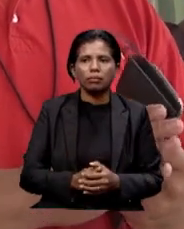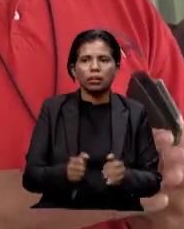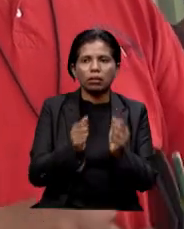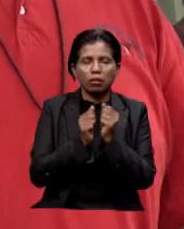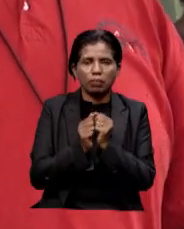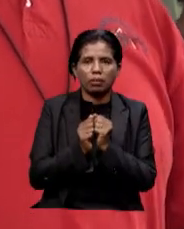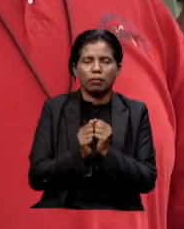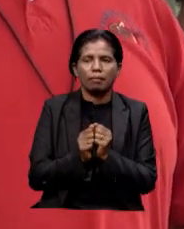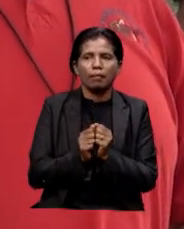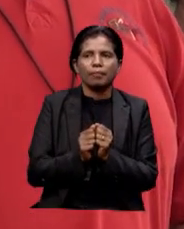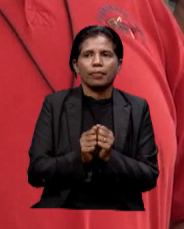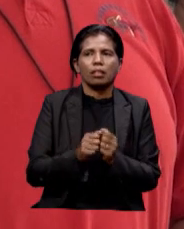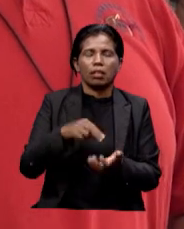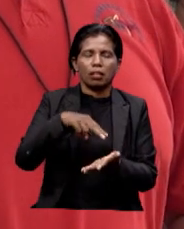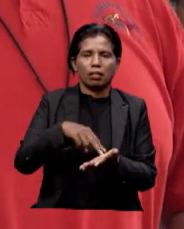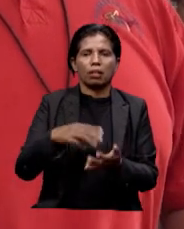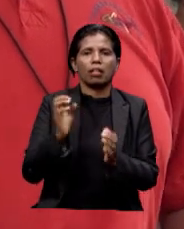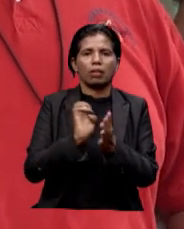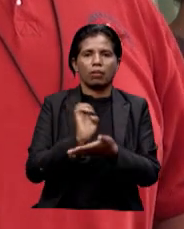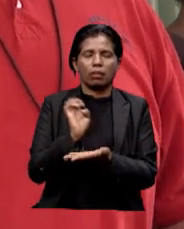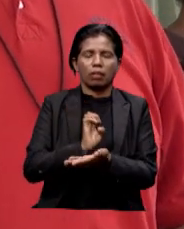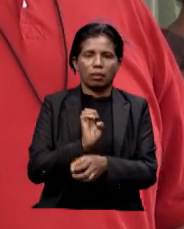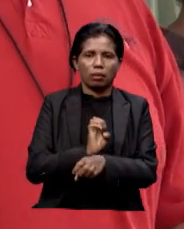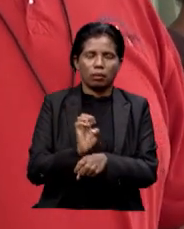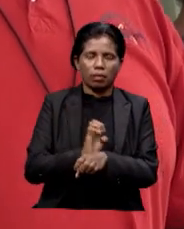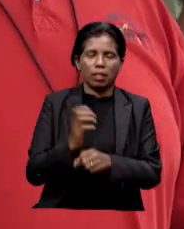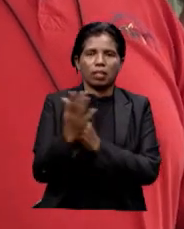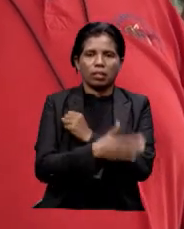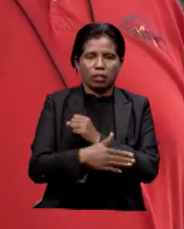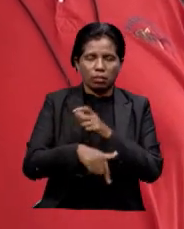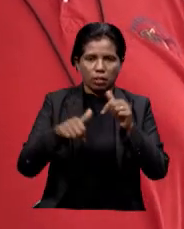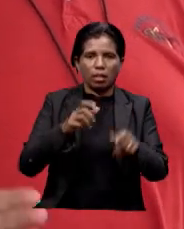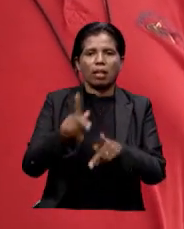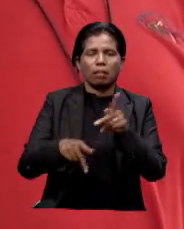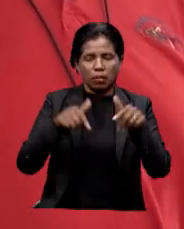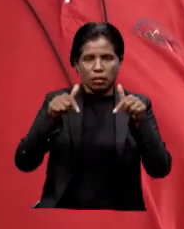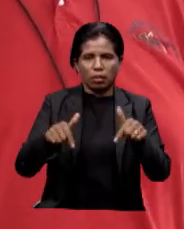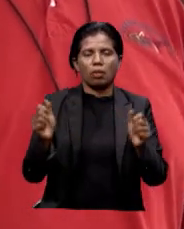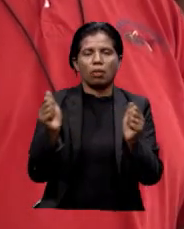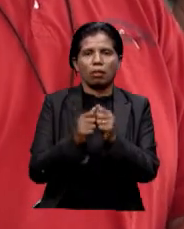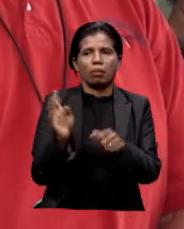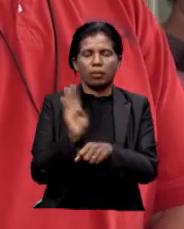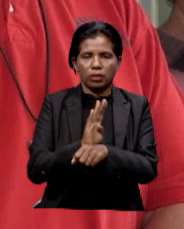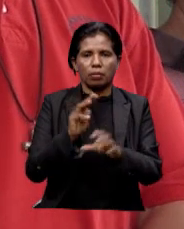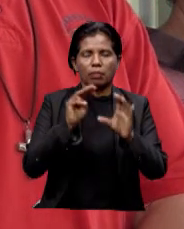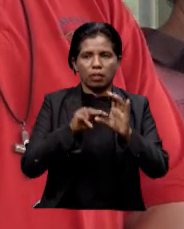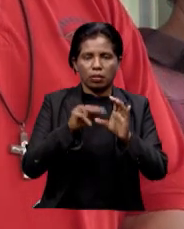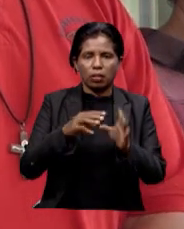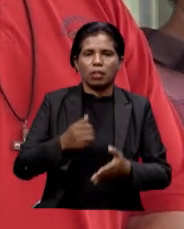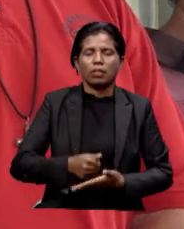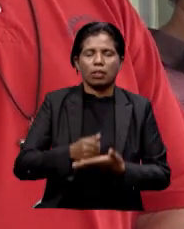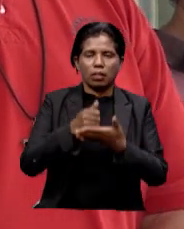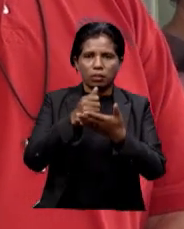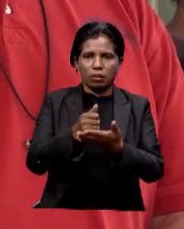Hamutu construe economia na saúde da né, rai da né, sociedade da né, o negócio, o mercado, o tulo, né, vê que